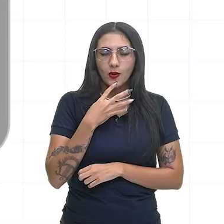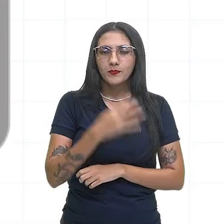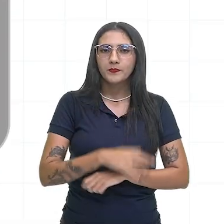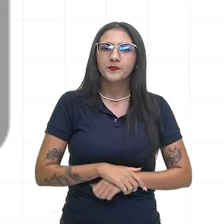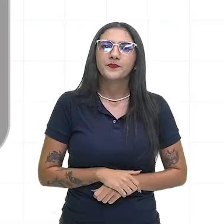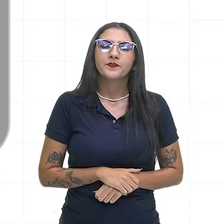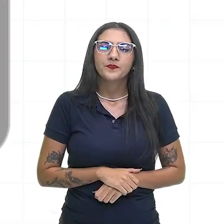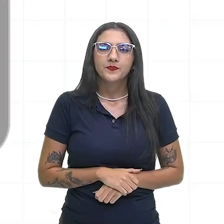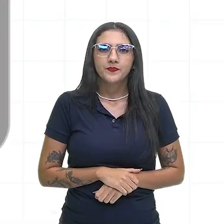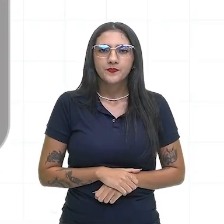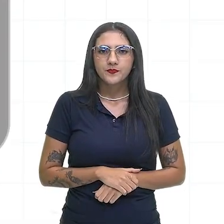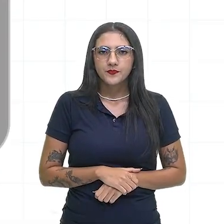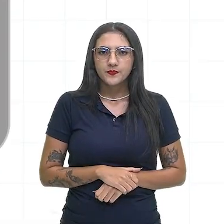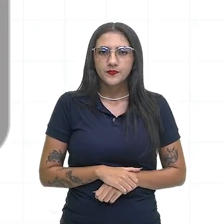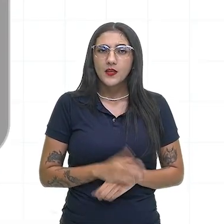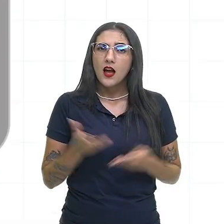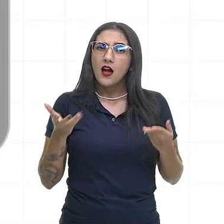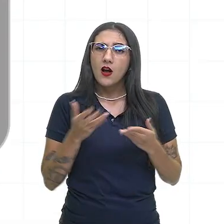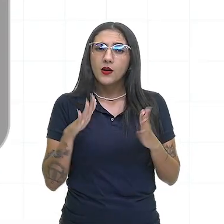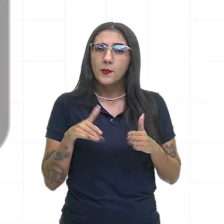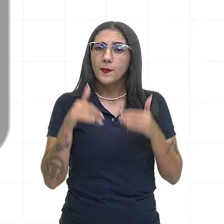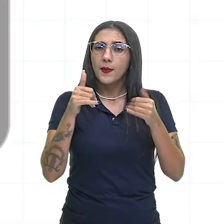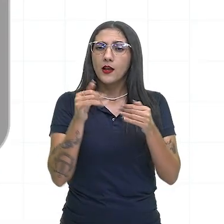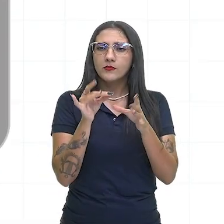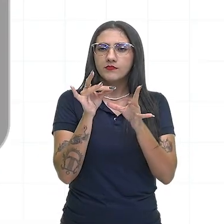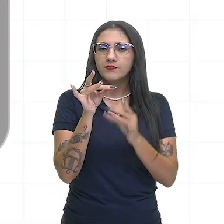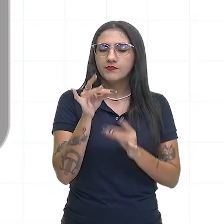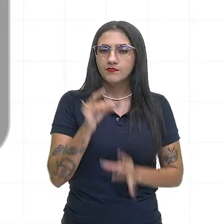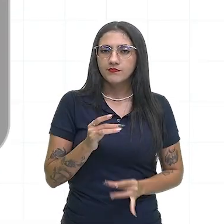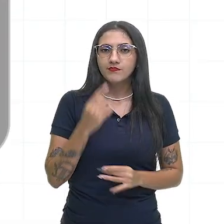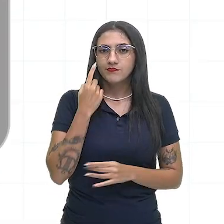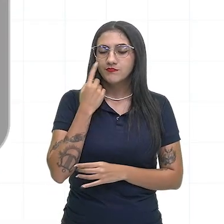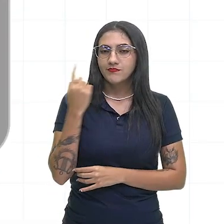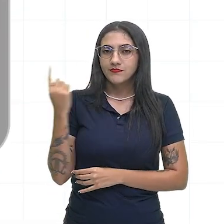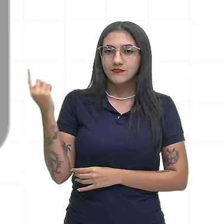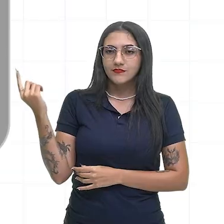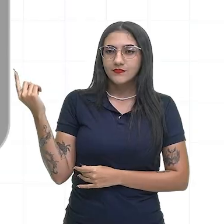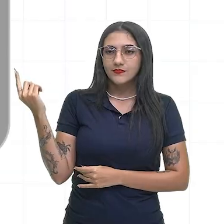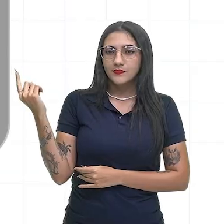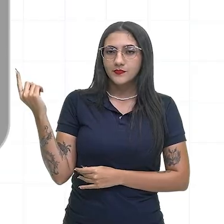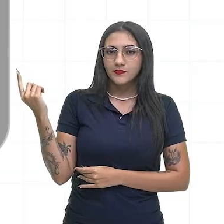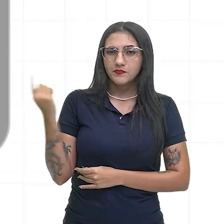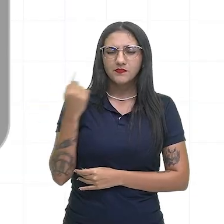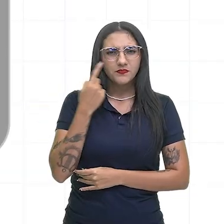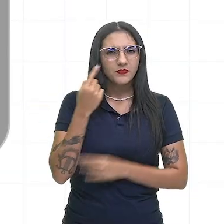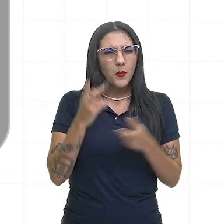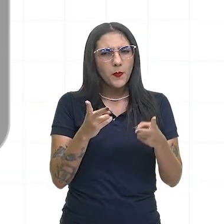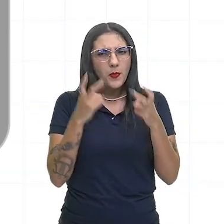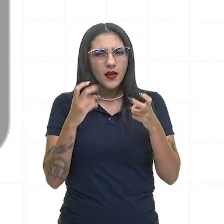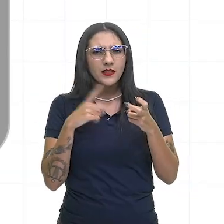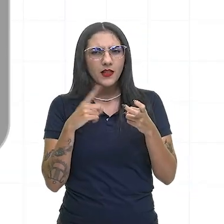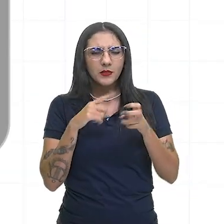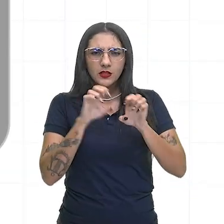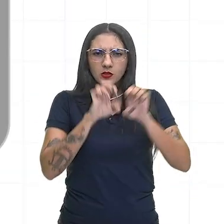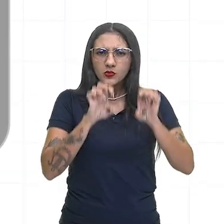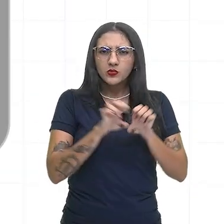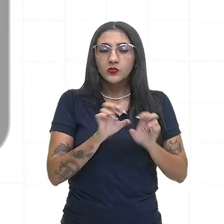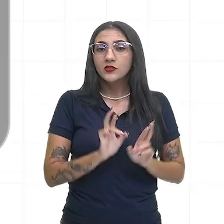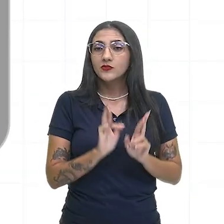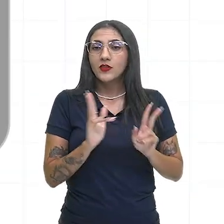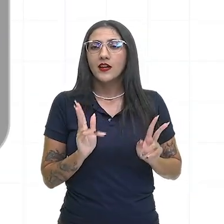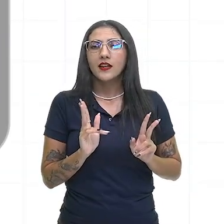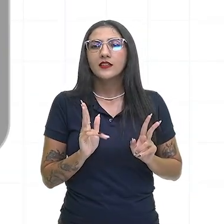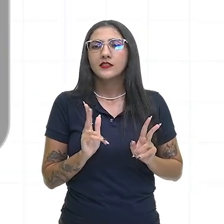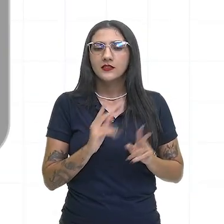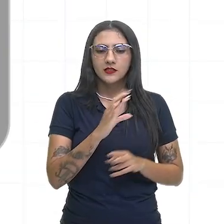mais formada ali exatamente, olha só, nessa animação a gente consegue ver claramente as diferenças entre a crosta, que é